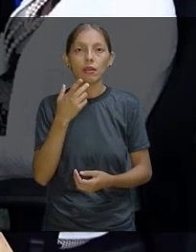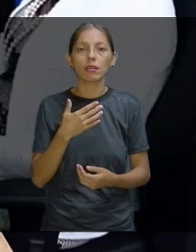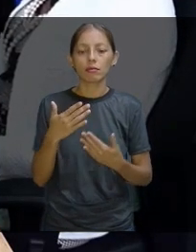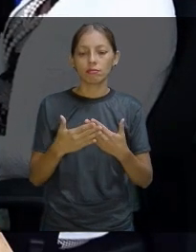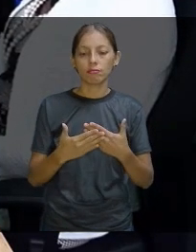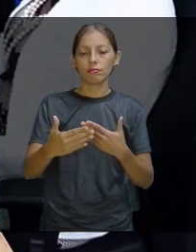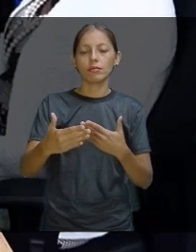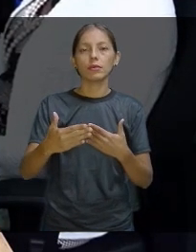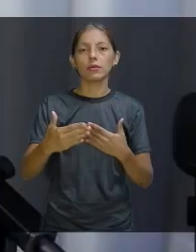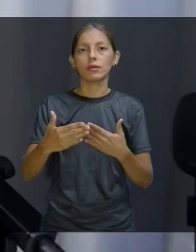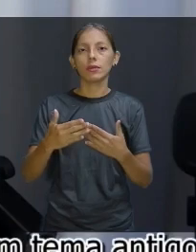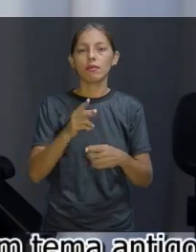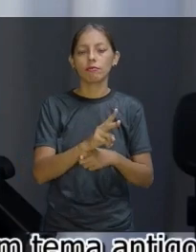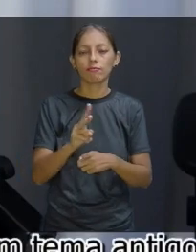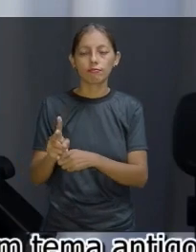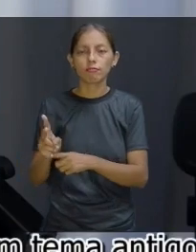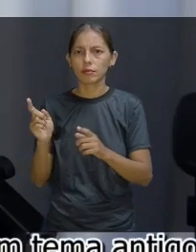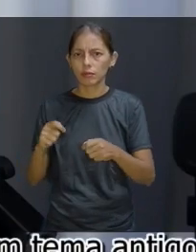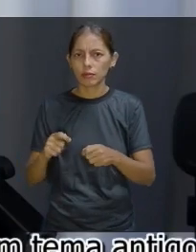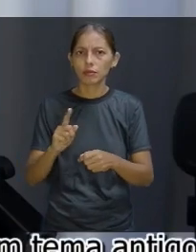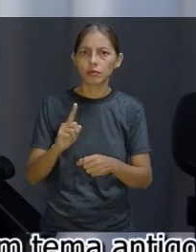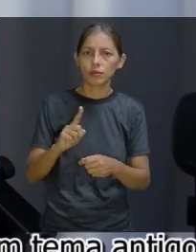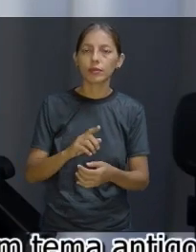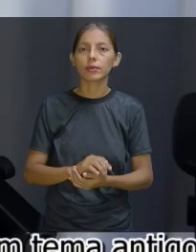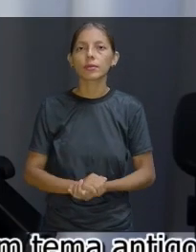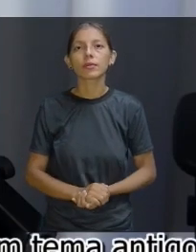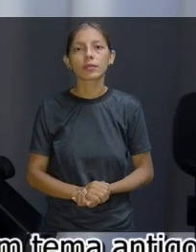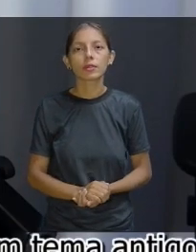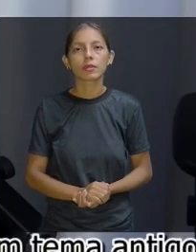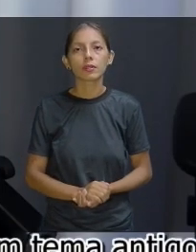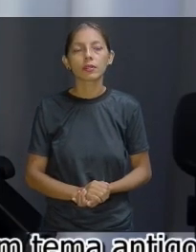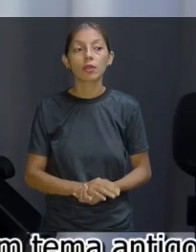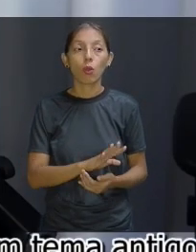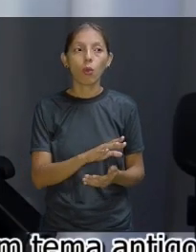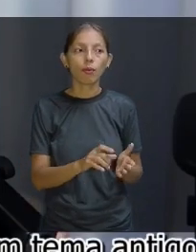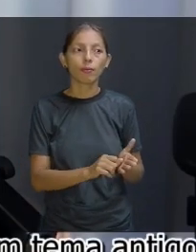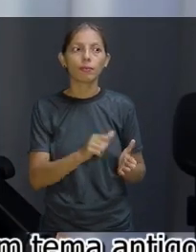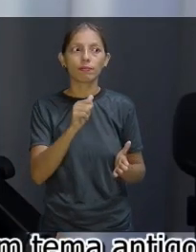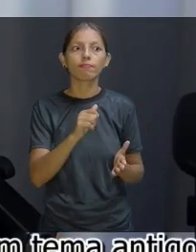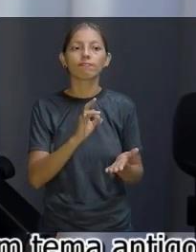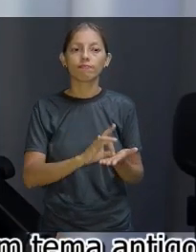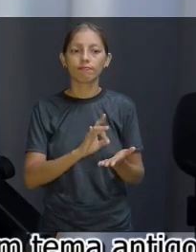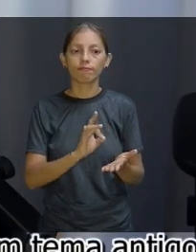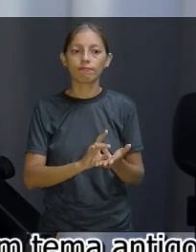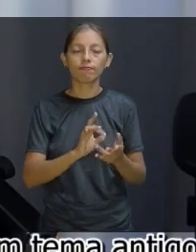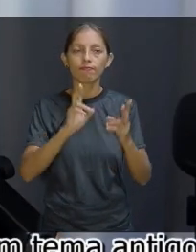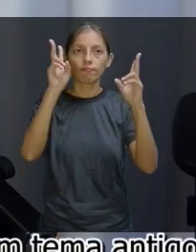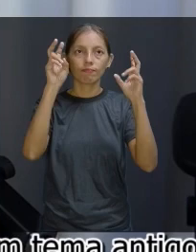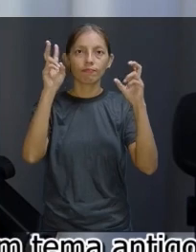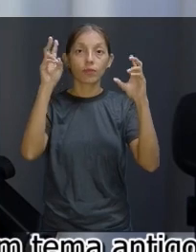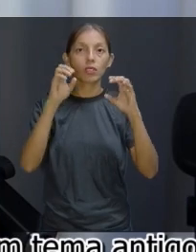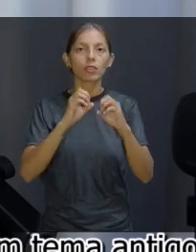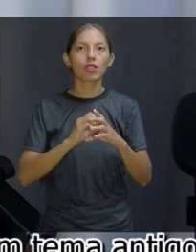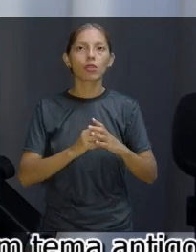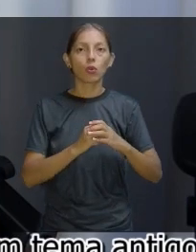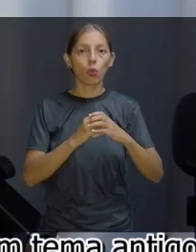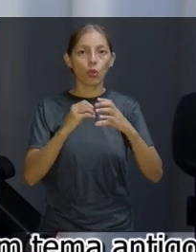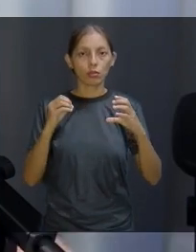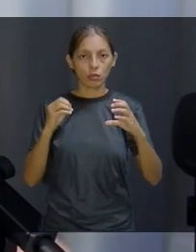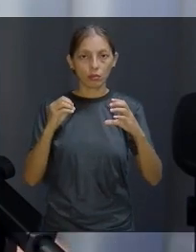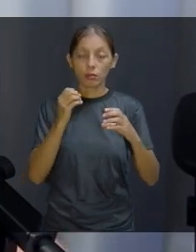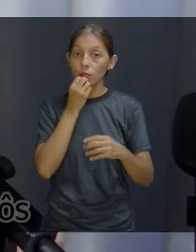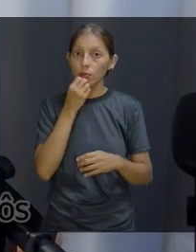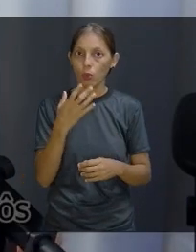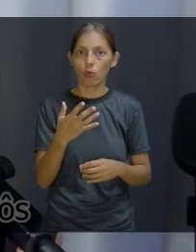frente mais fiscalizado? Bom, em primeiro lugar, é bom tocar nesse tema de cotas, que é um tema